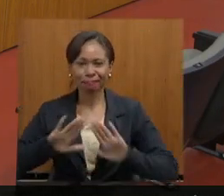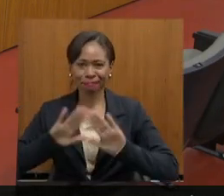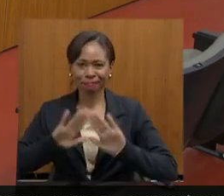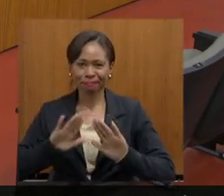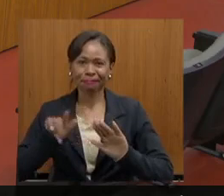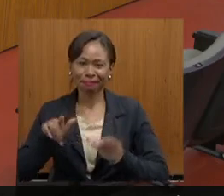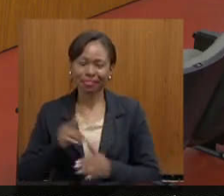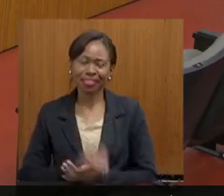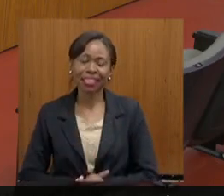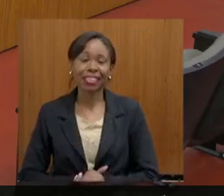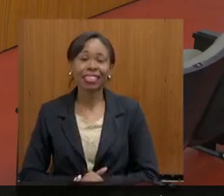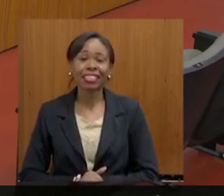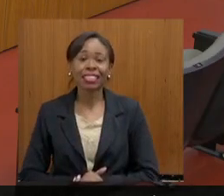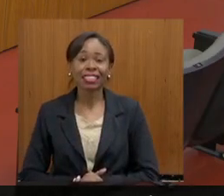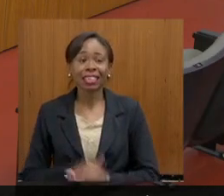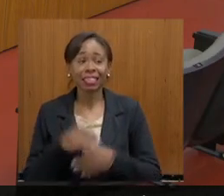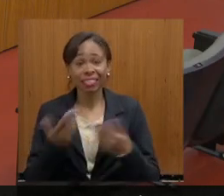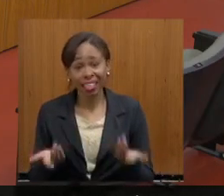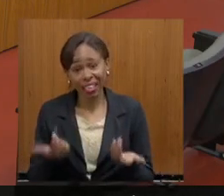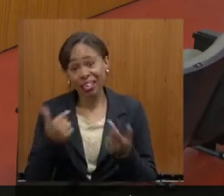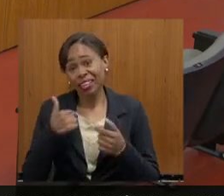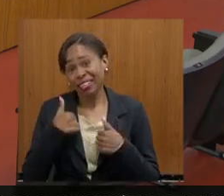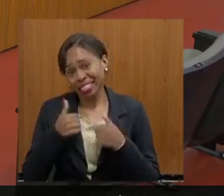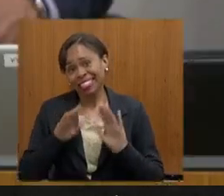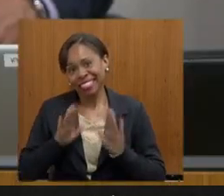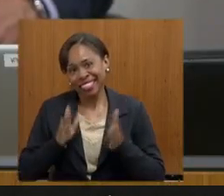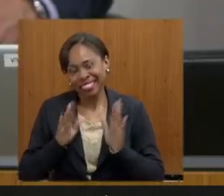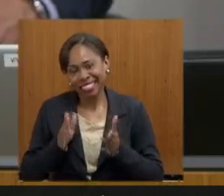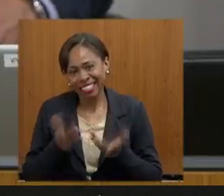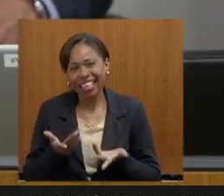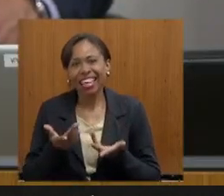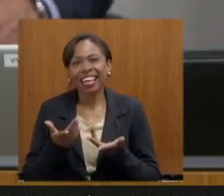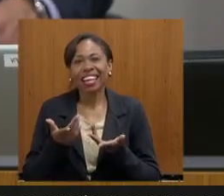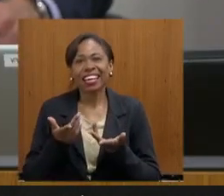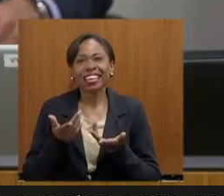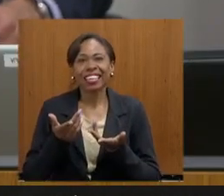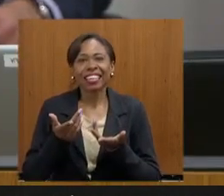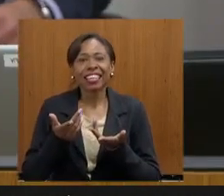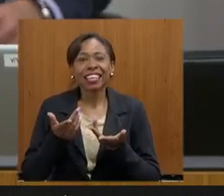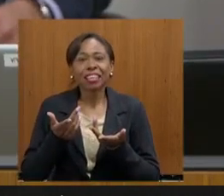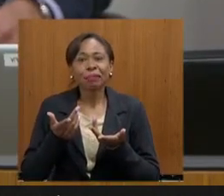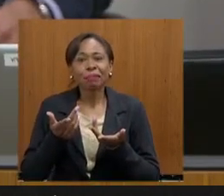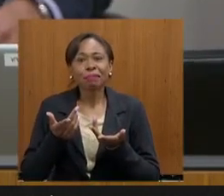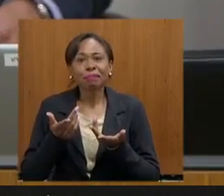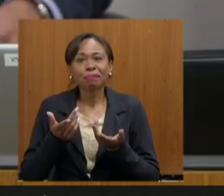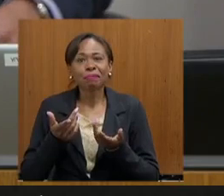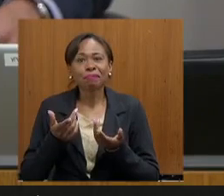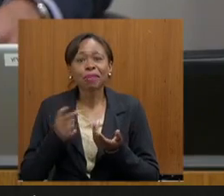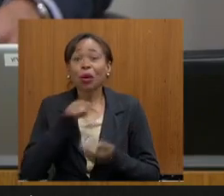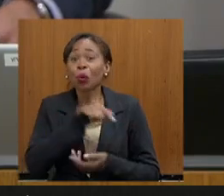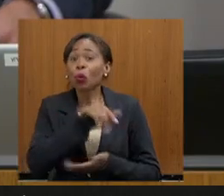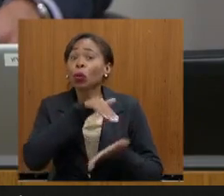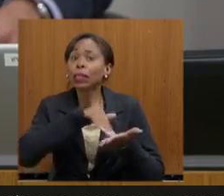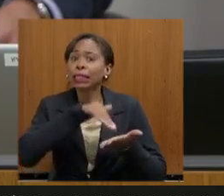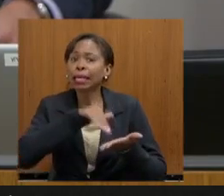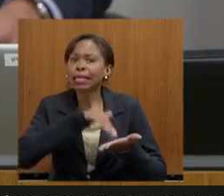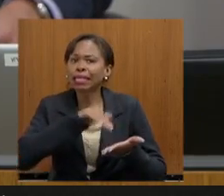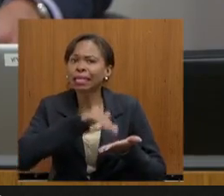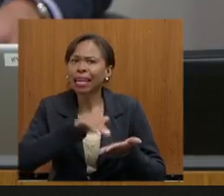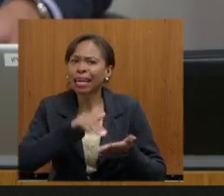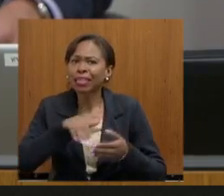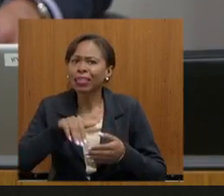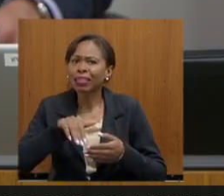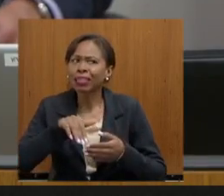então eu acabei ligando aí já em algumas vezes secretário estava no exterior